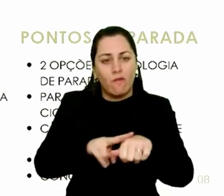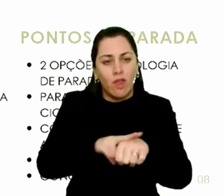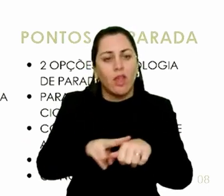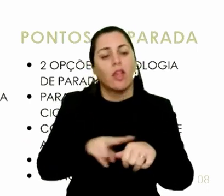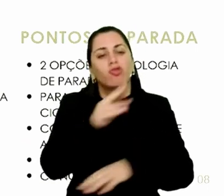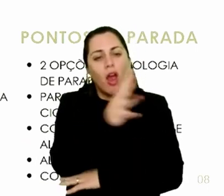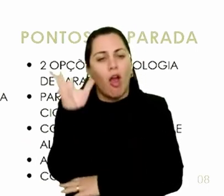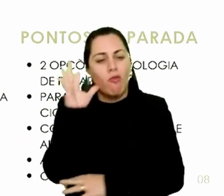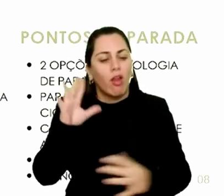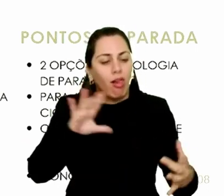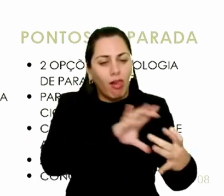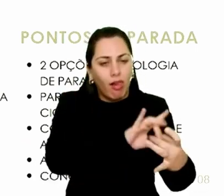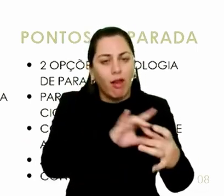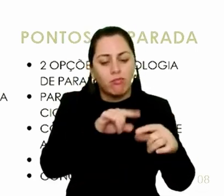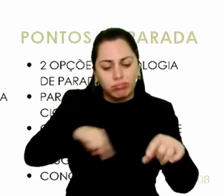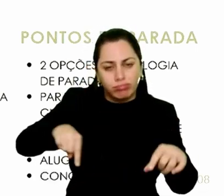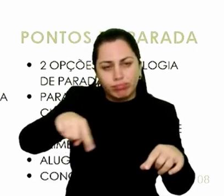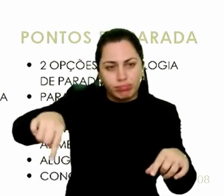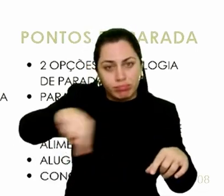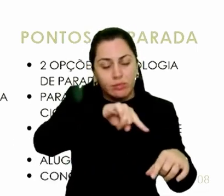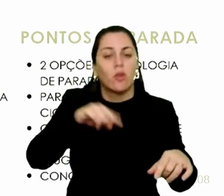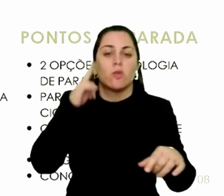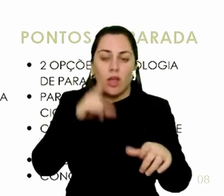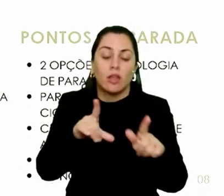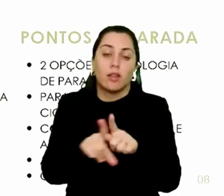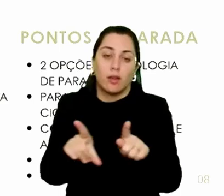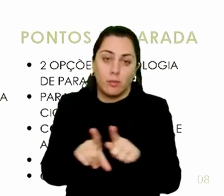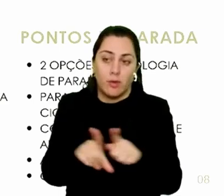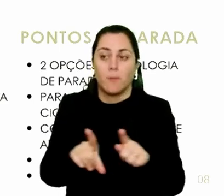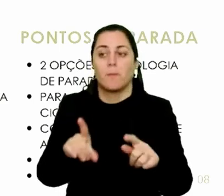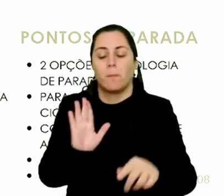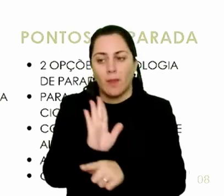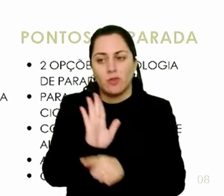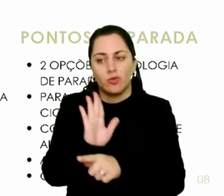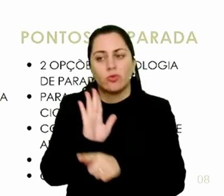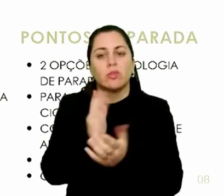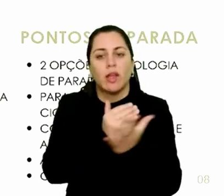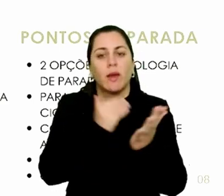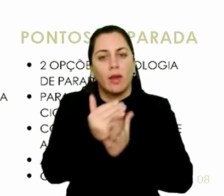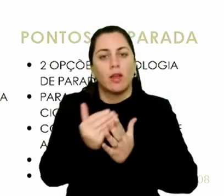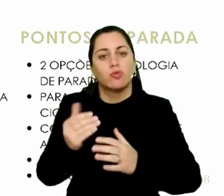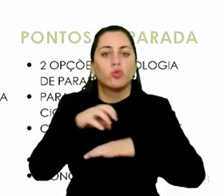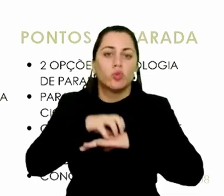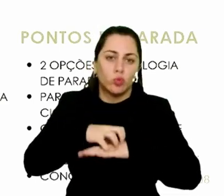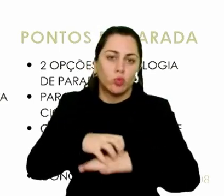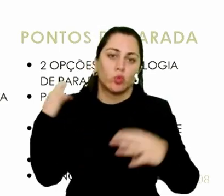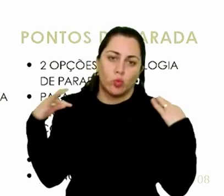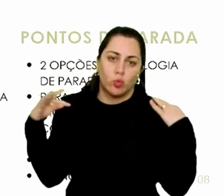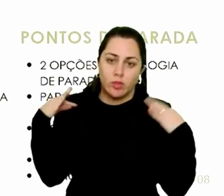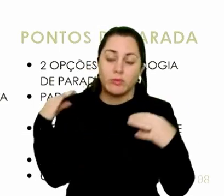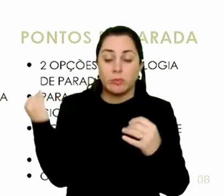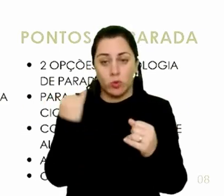se interligando, se conectando entre si, além da gente conseguir também fomentar e incentivar o turismo, que seria um ponto